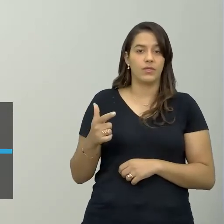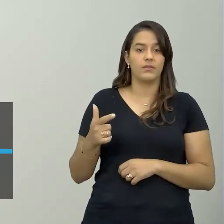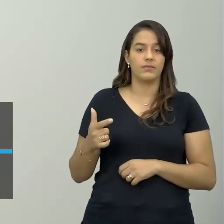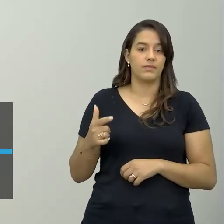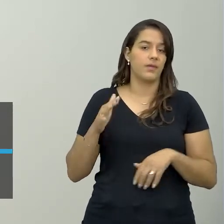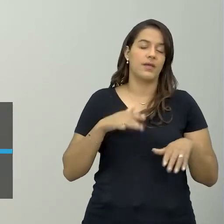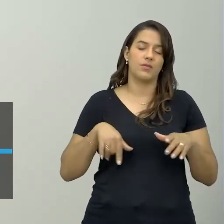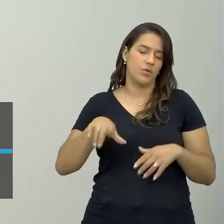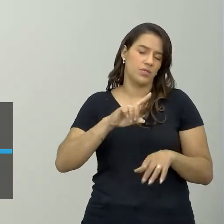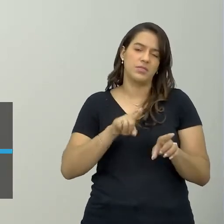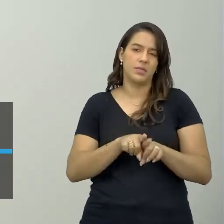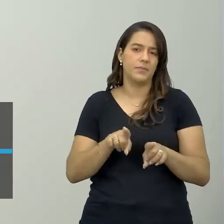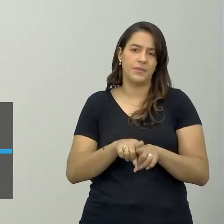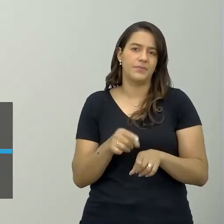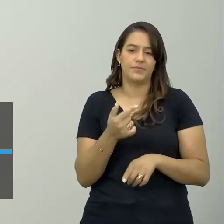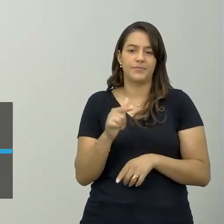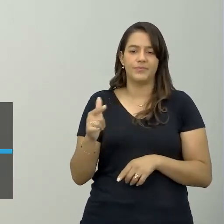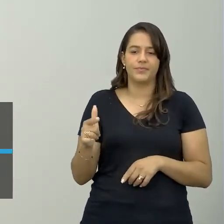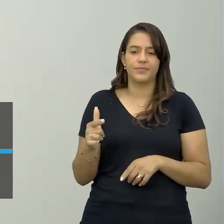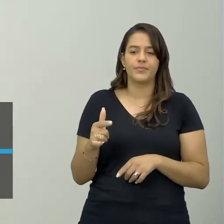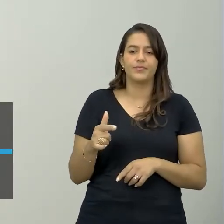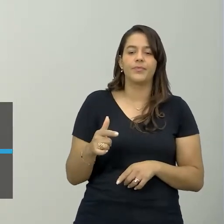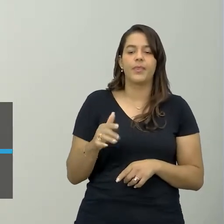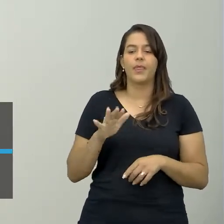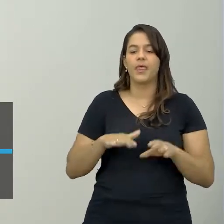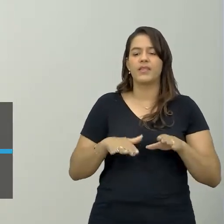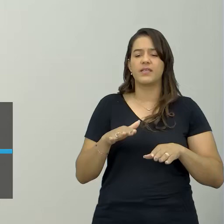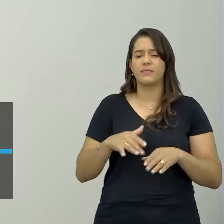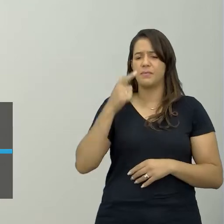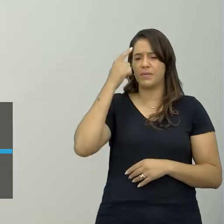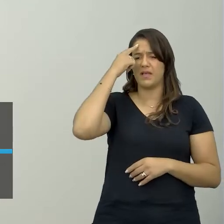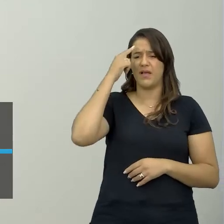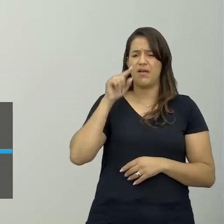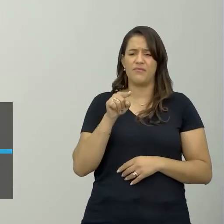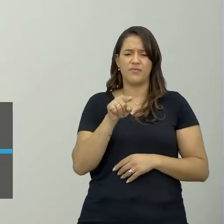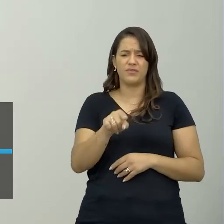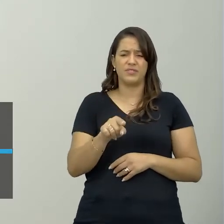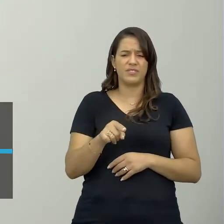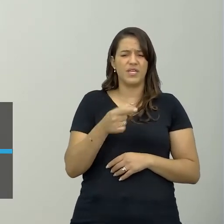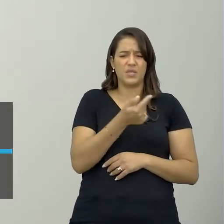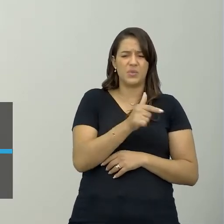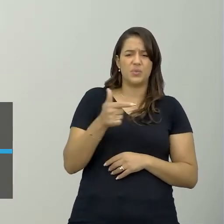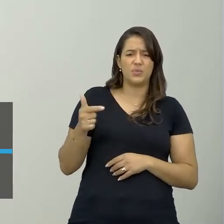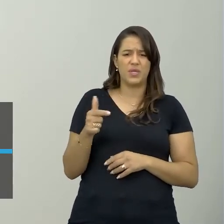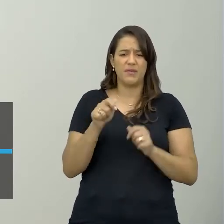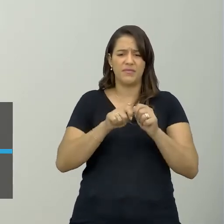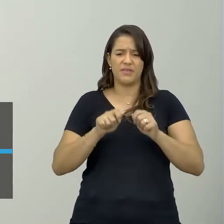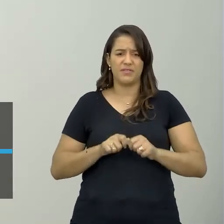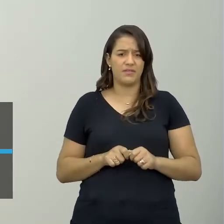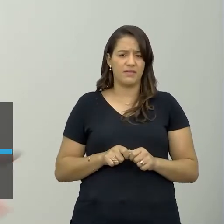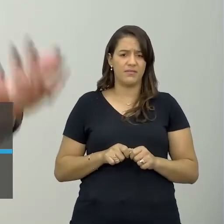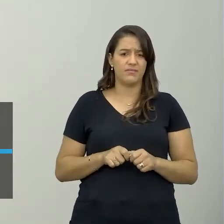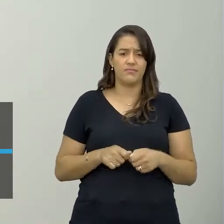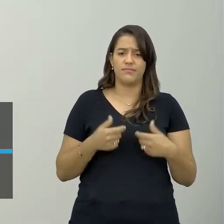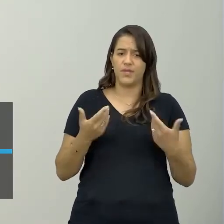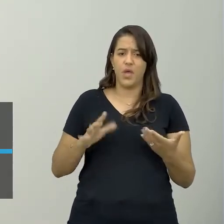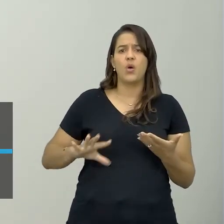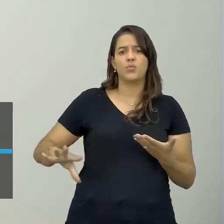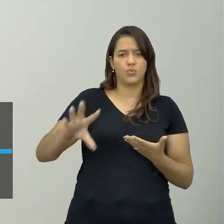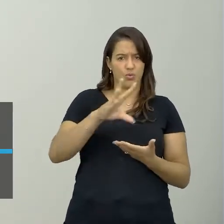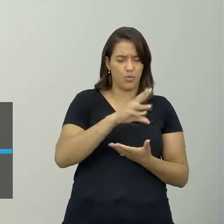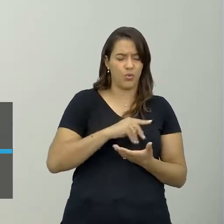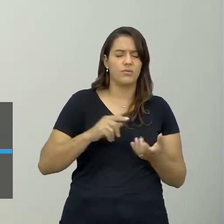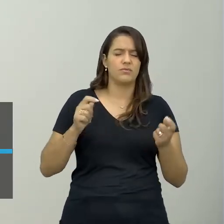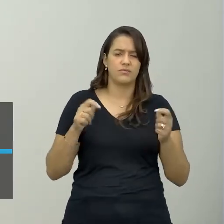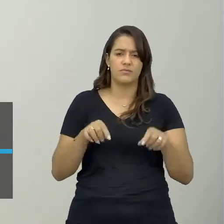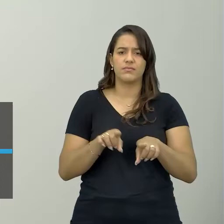de nós não têm esses hábitos, né? Não é aquela questão de tipo, você não está fazendo... Não. Todo mundo está se colocando